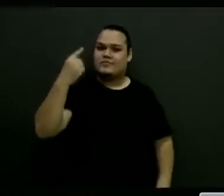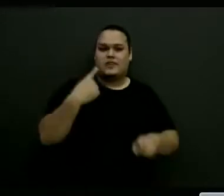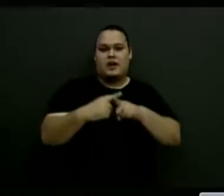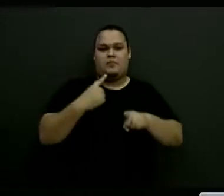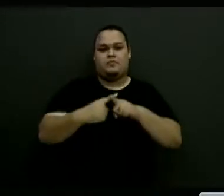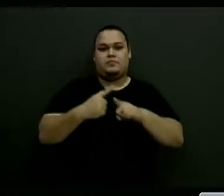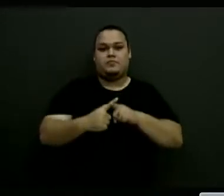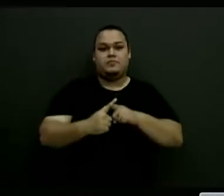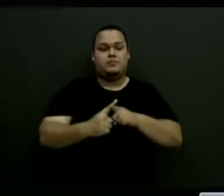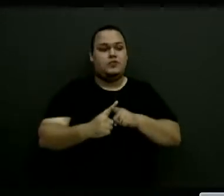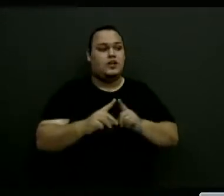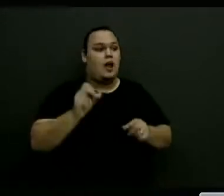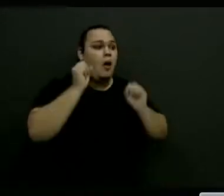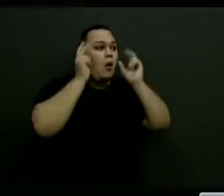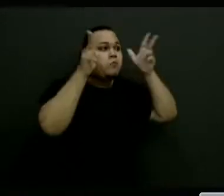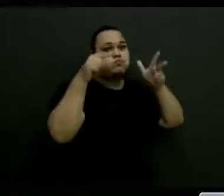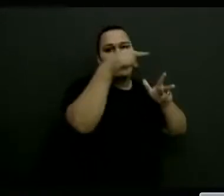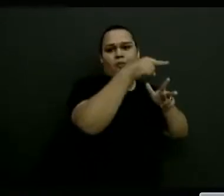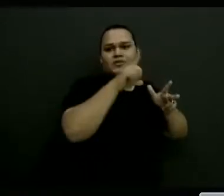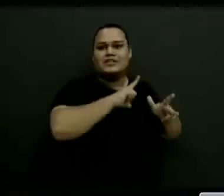aparece a representação dos profetas e da lei,